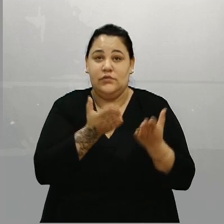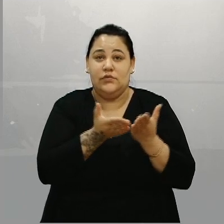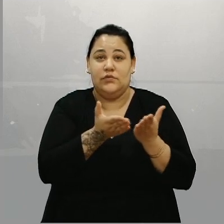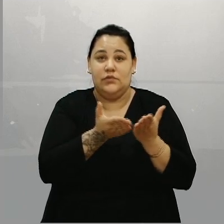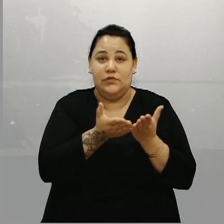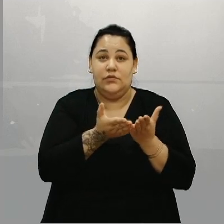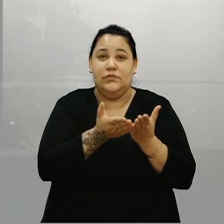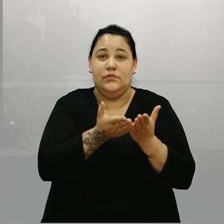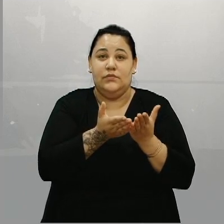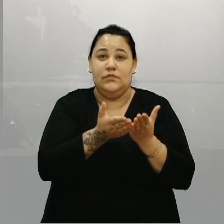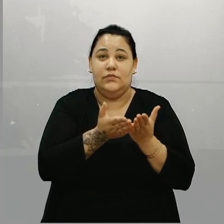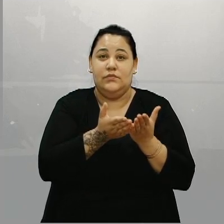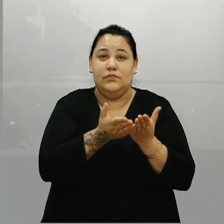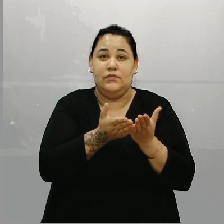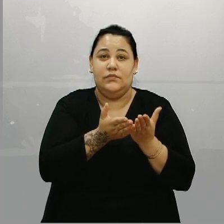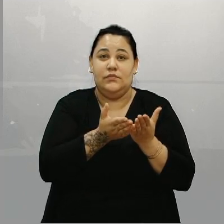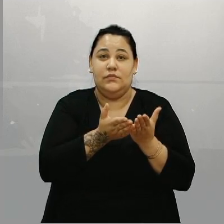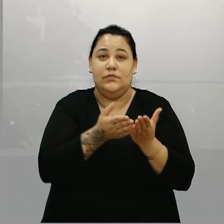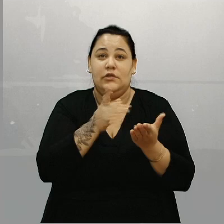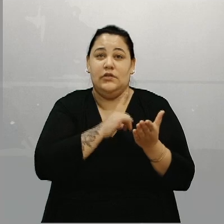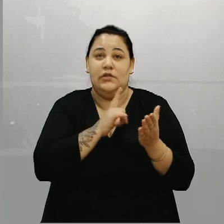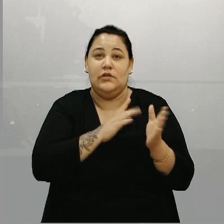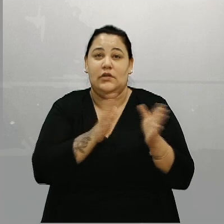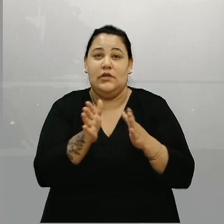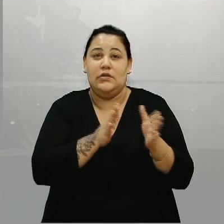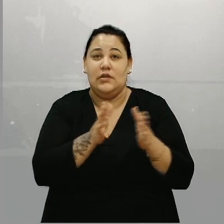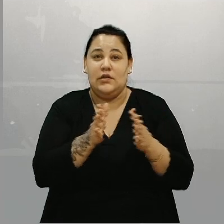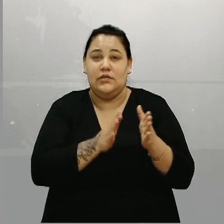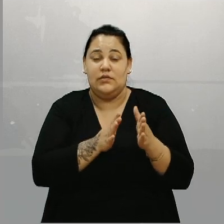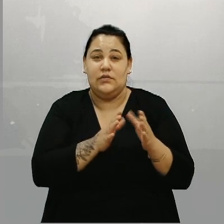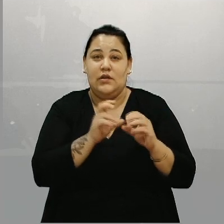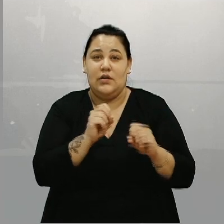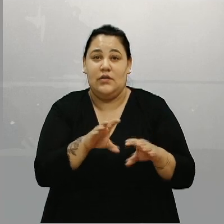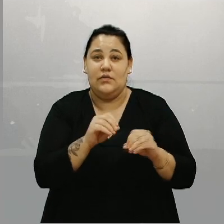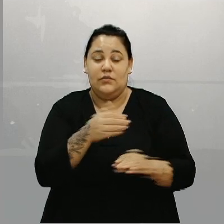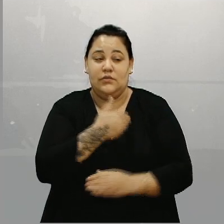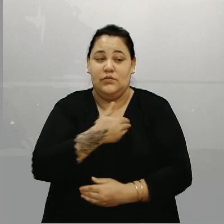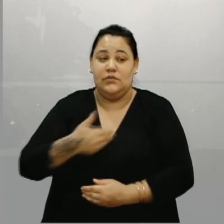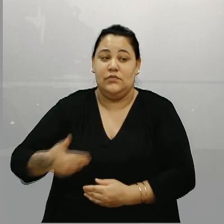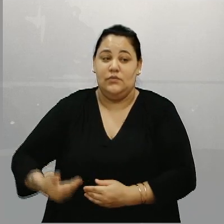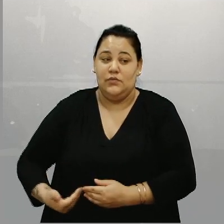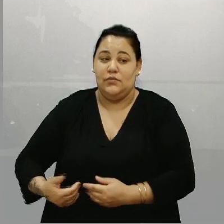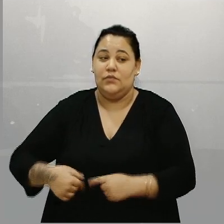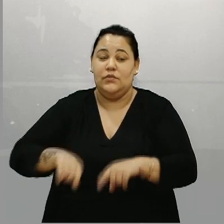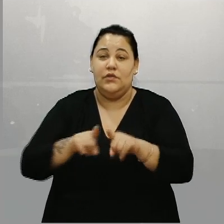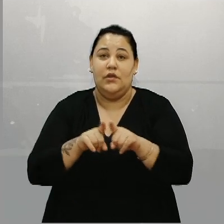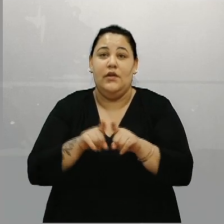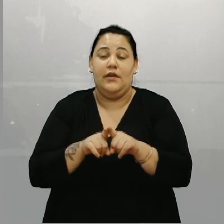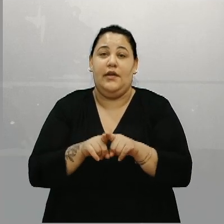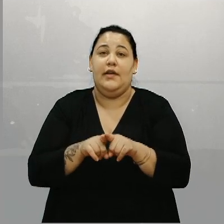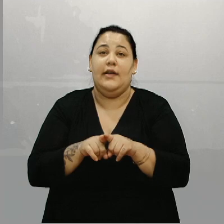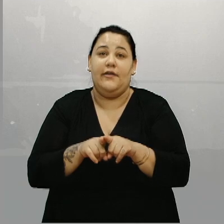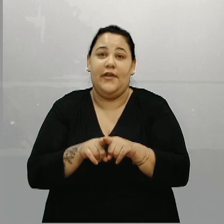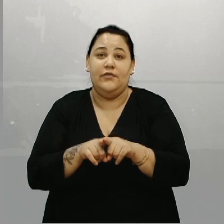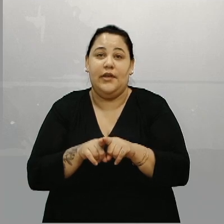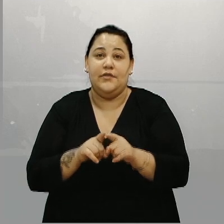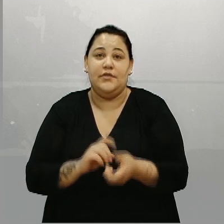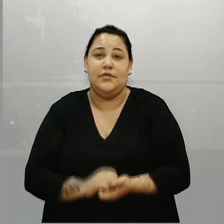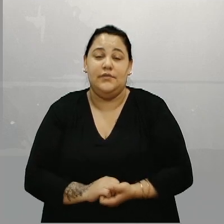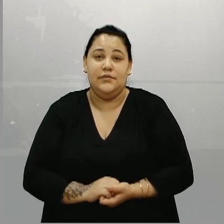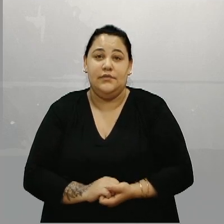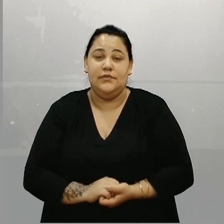estudantes terem acesso ao ensino público na nossa cidade e região. No momento adequado da